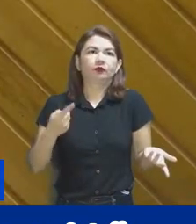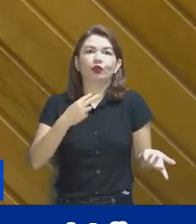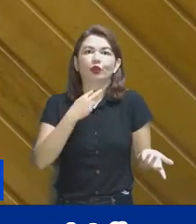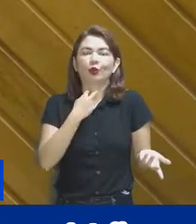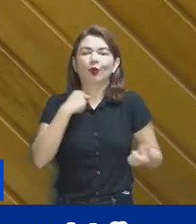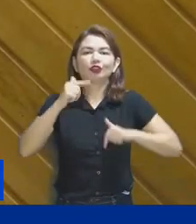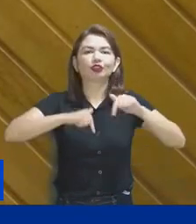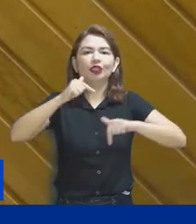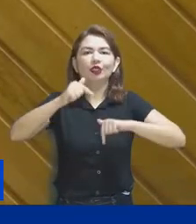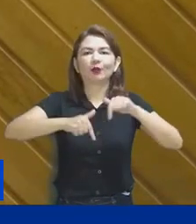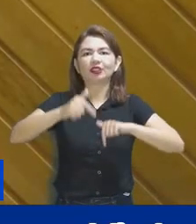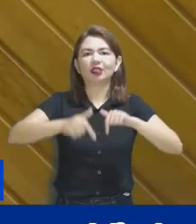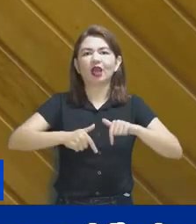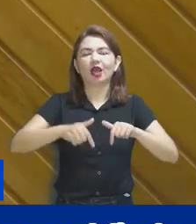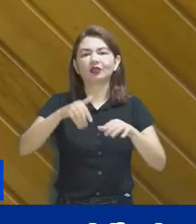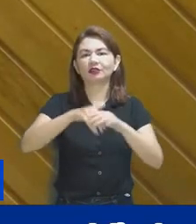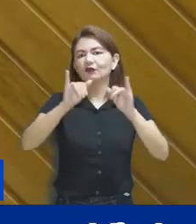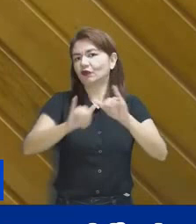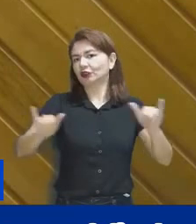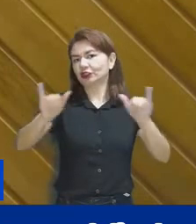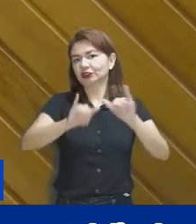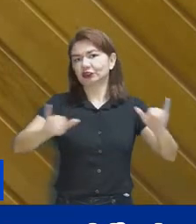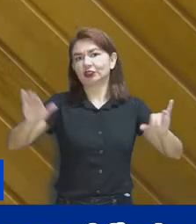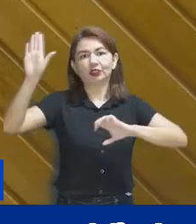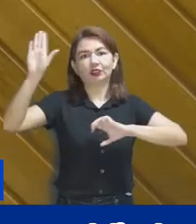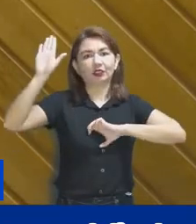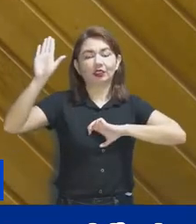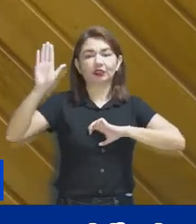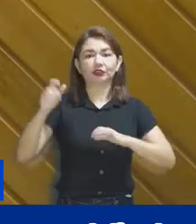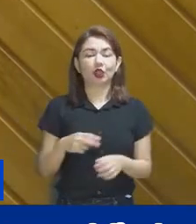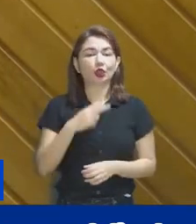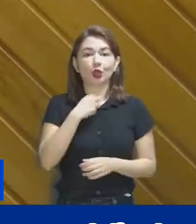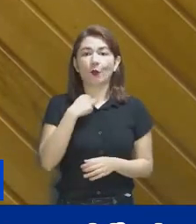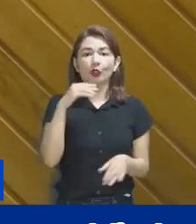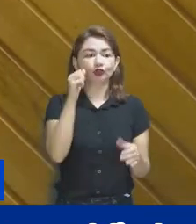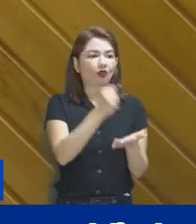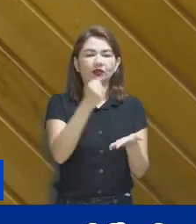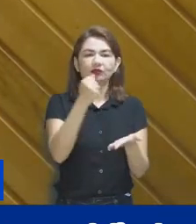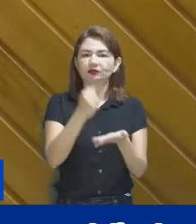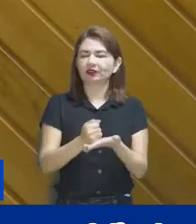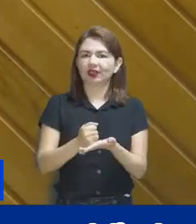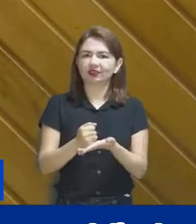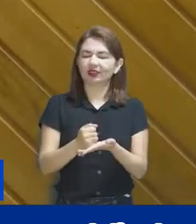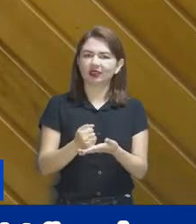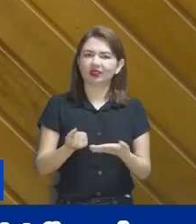em eleições, nenhum candidato possa contratar para eleições e se